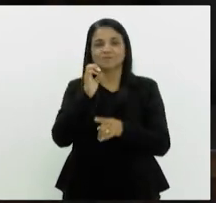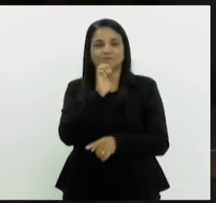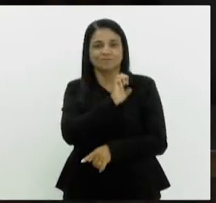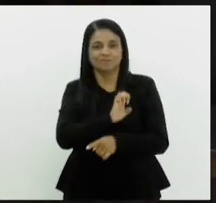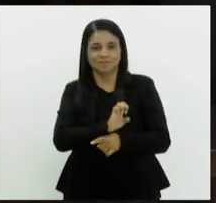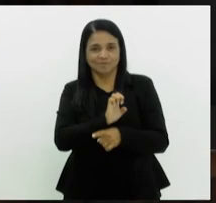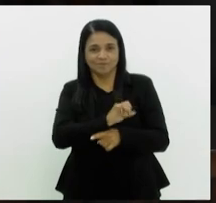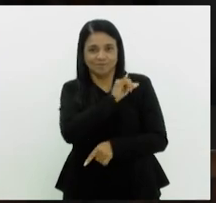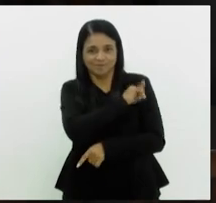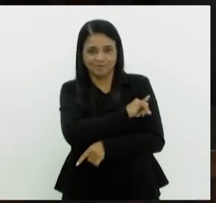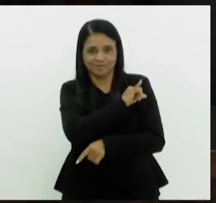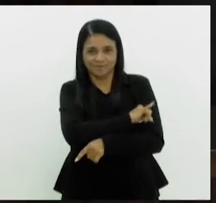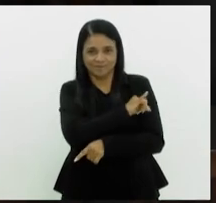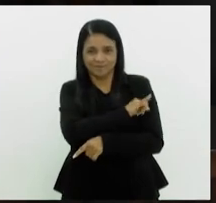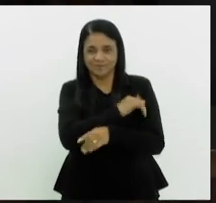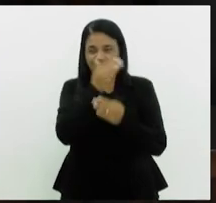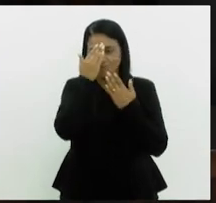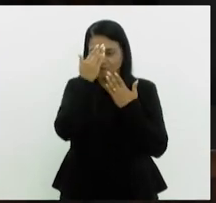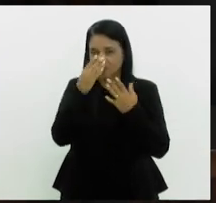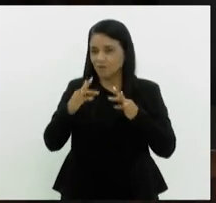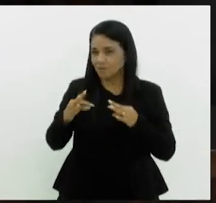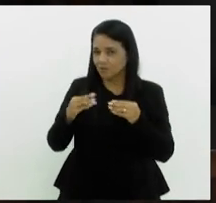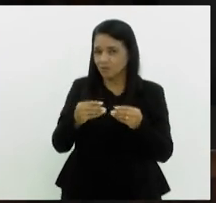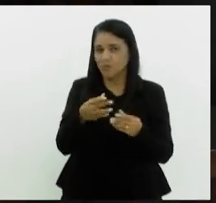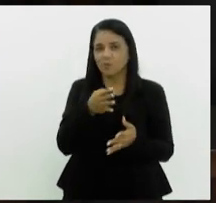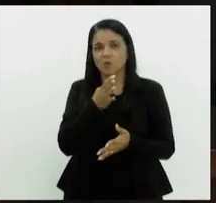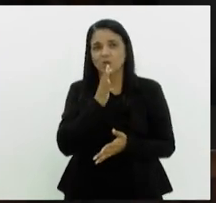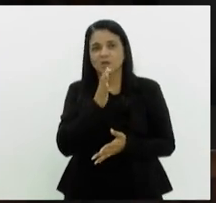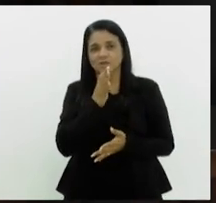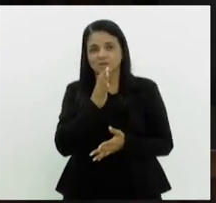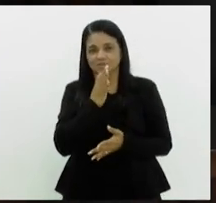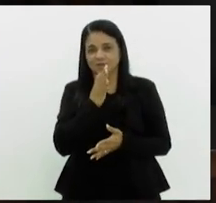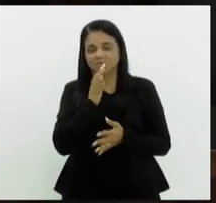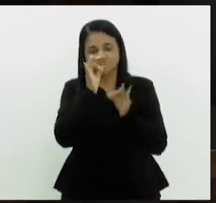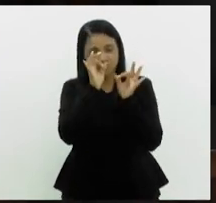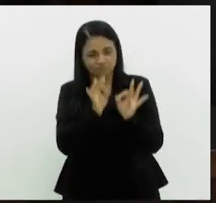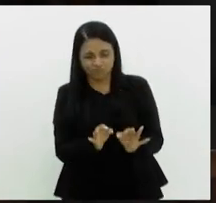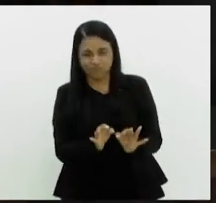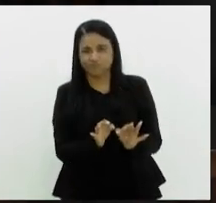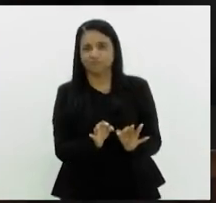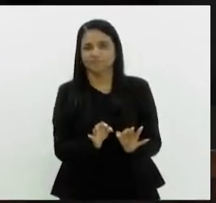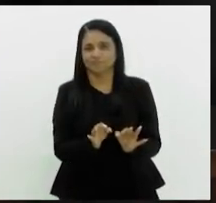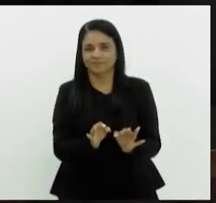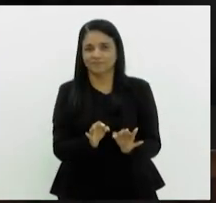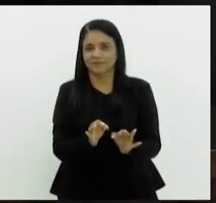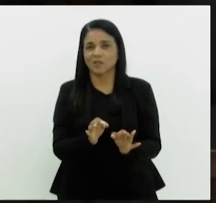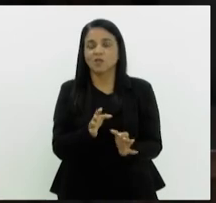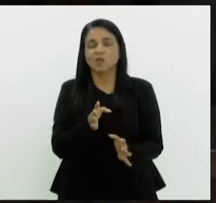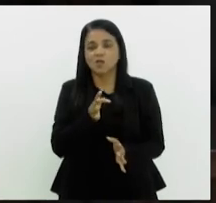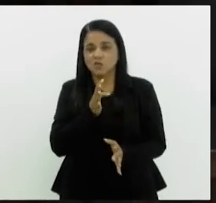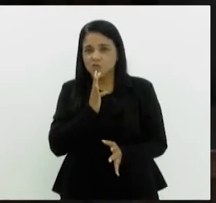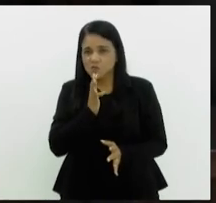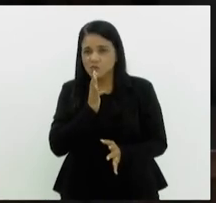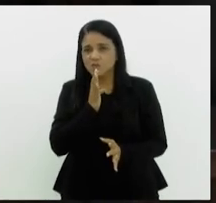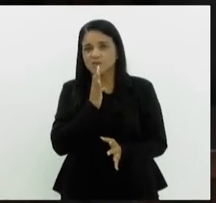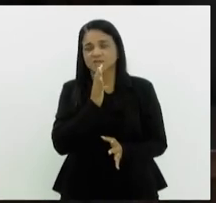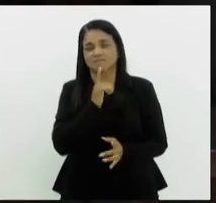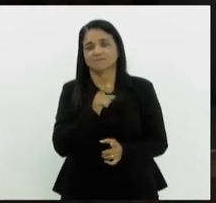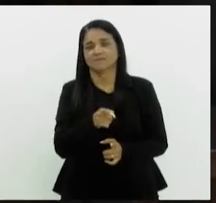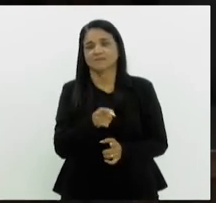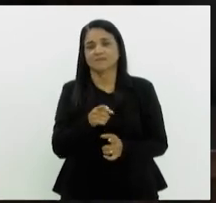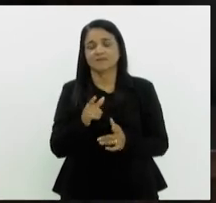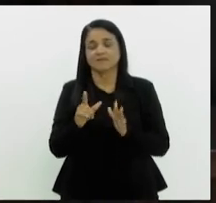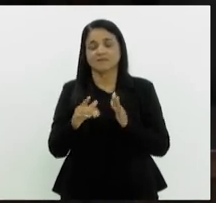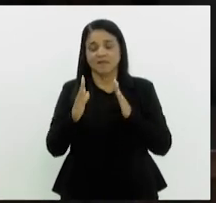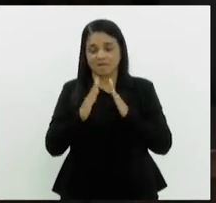Eparreia, obrigada por tudo, um reconhecimento mais que justo, mas um reconhecimento que traz para essa Casa de